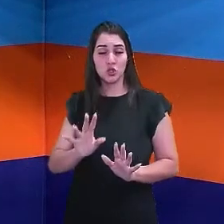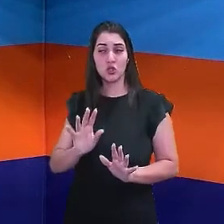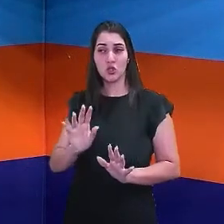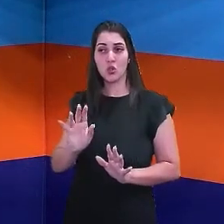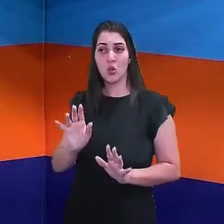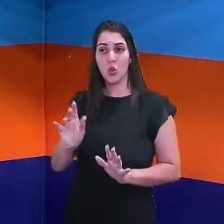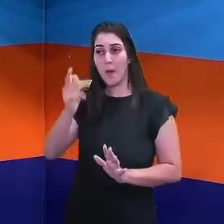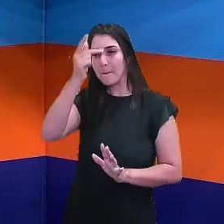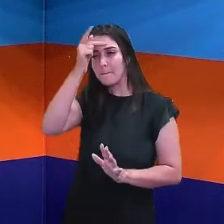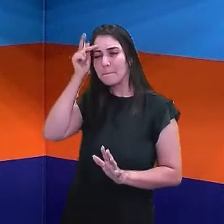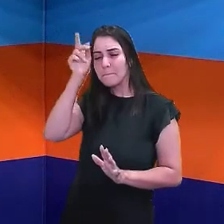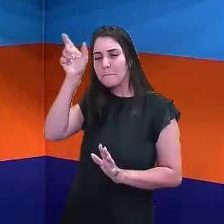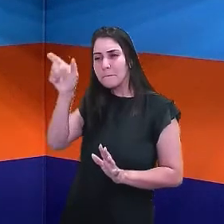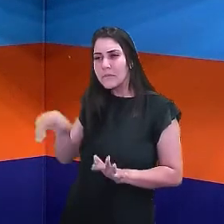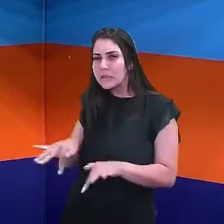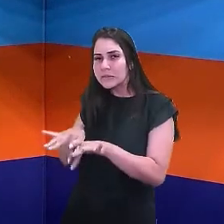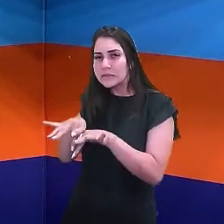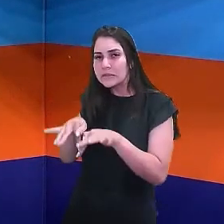simbólica,